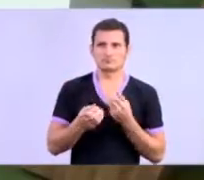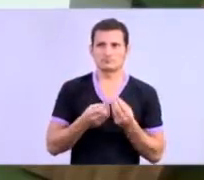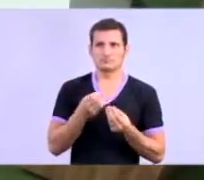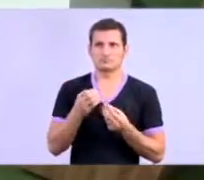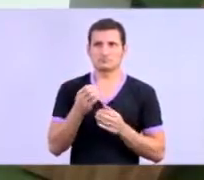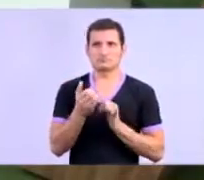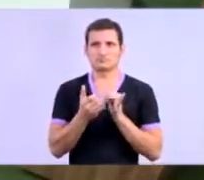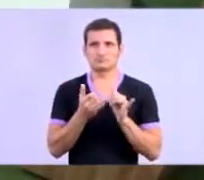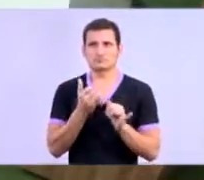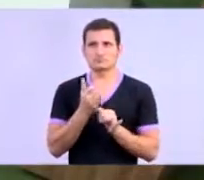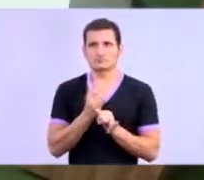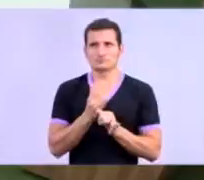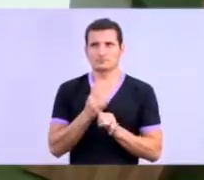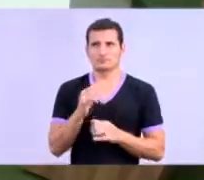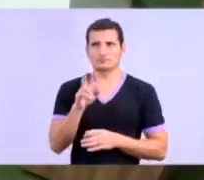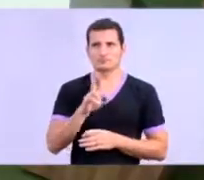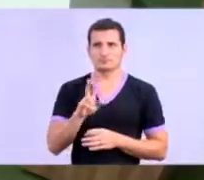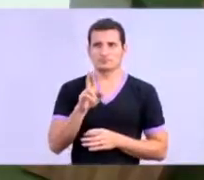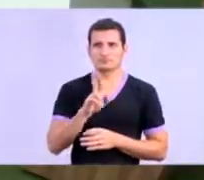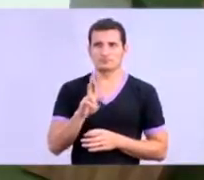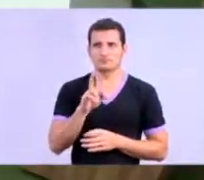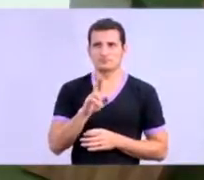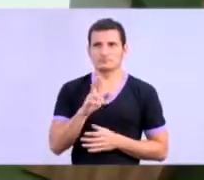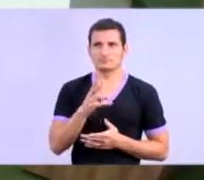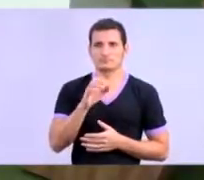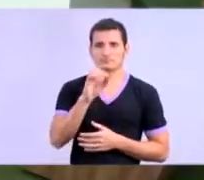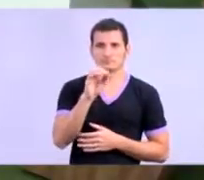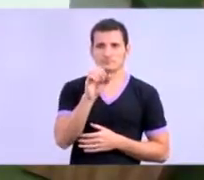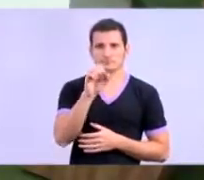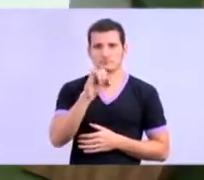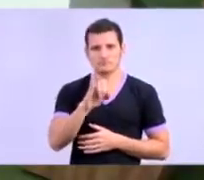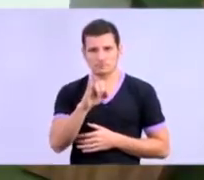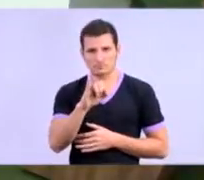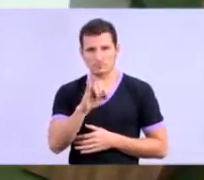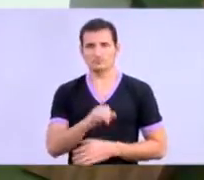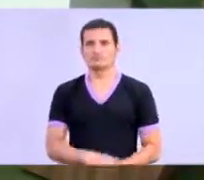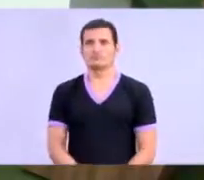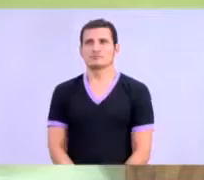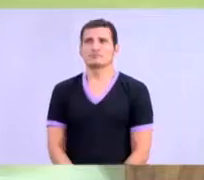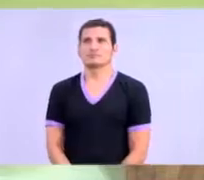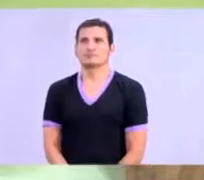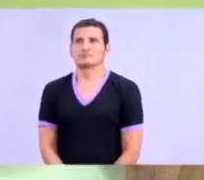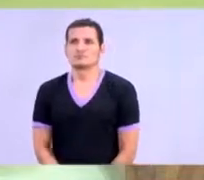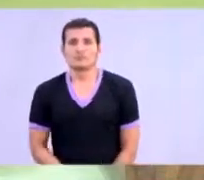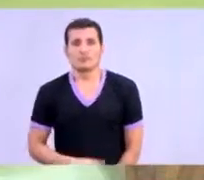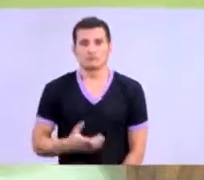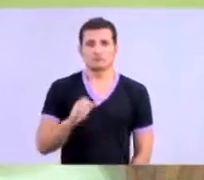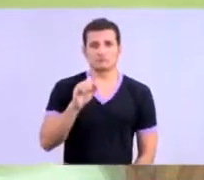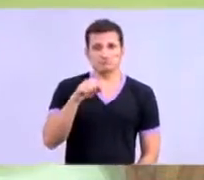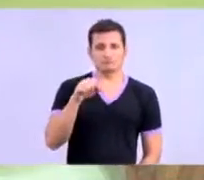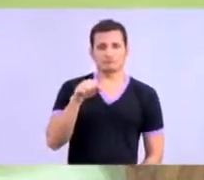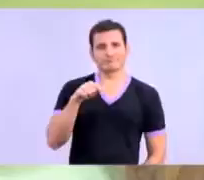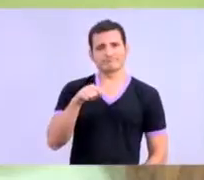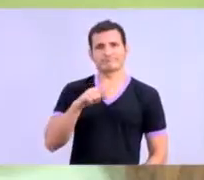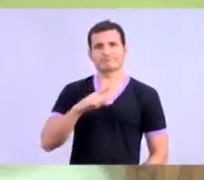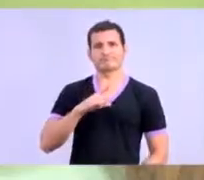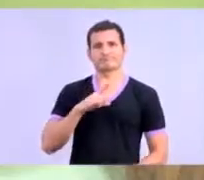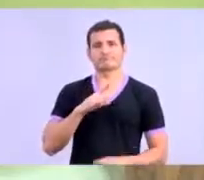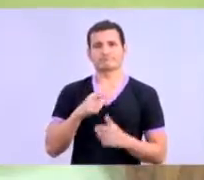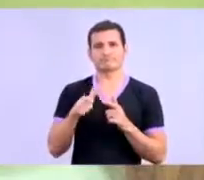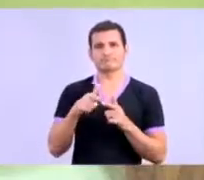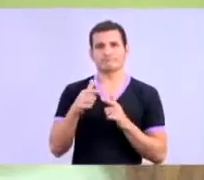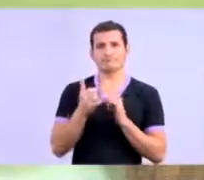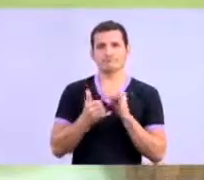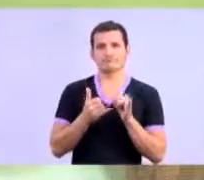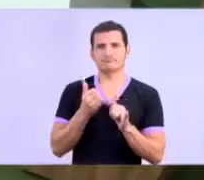internet, para utilizar um modelo OSI como referência, correto? Sim, porque nós estamos com um problema de internet, né? E